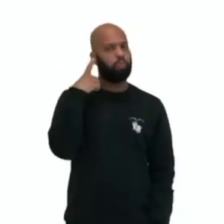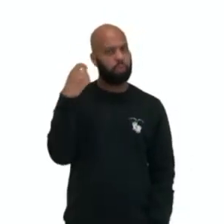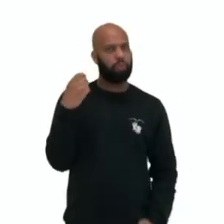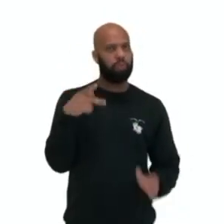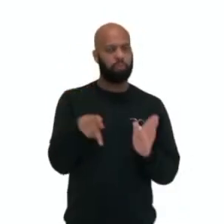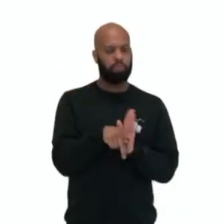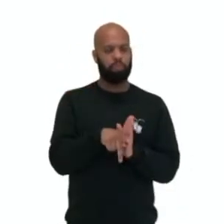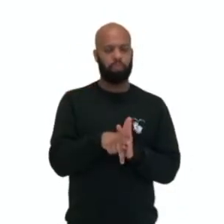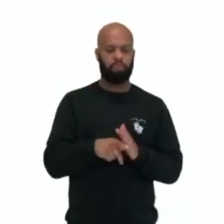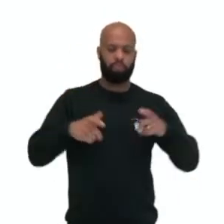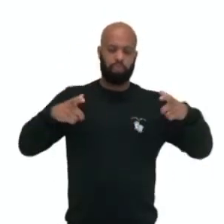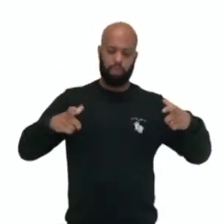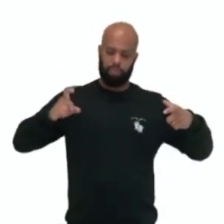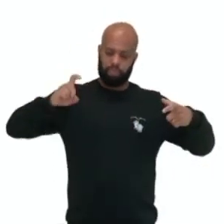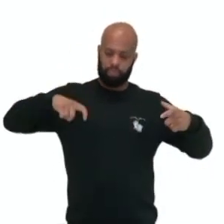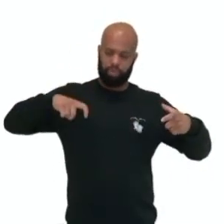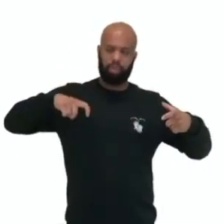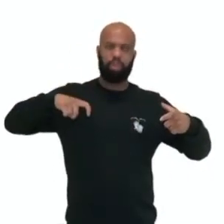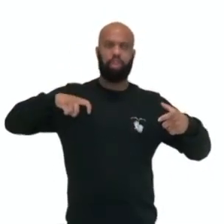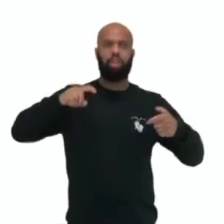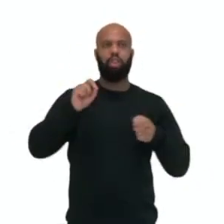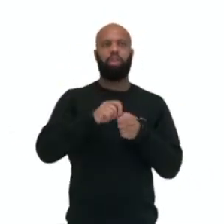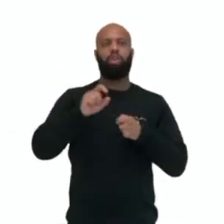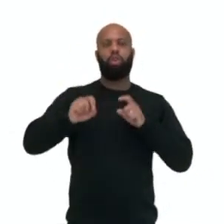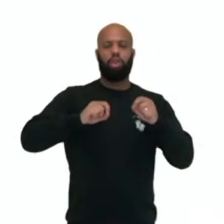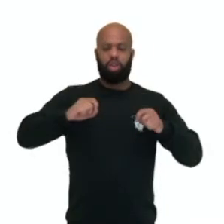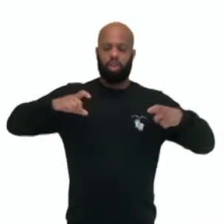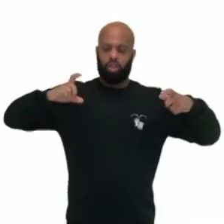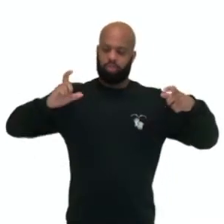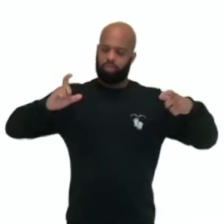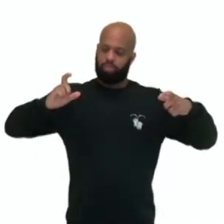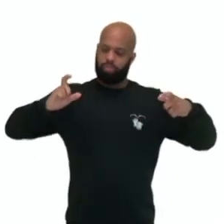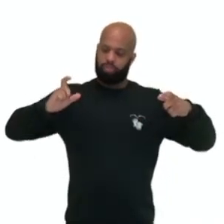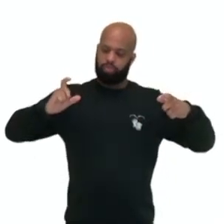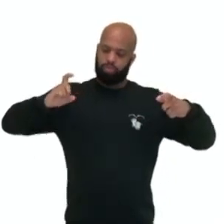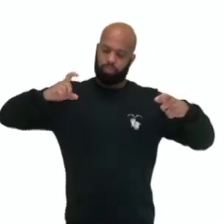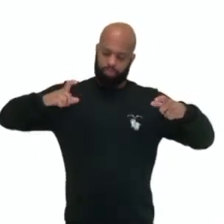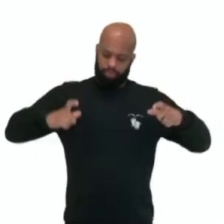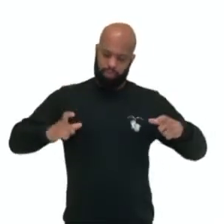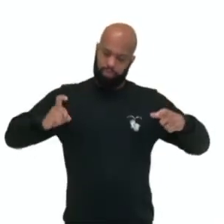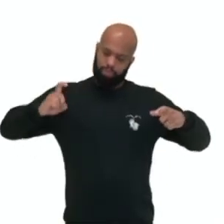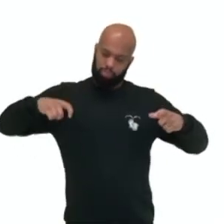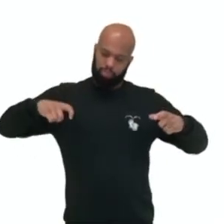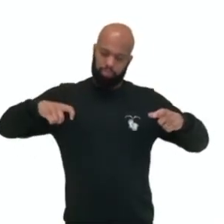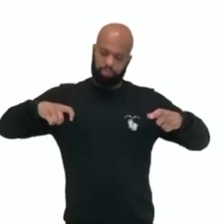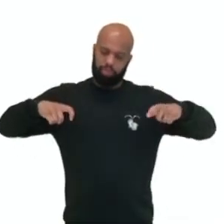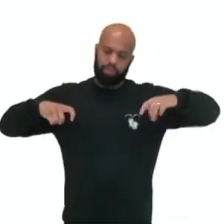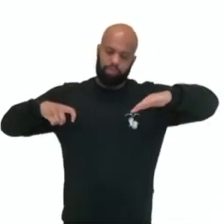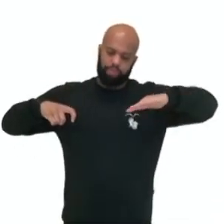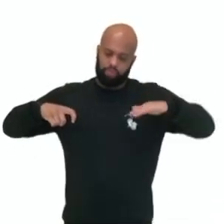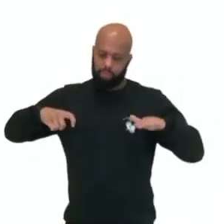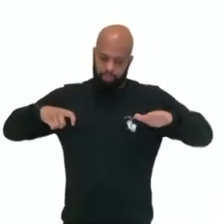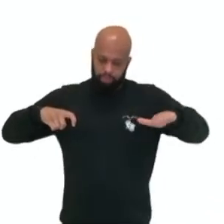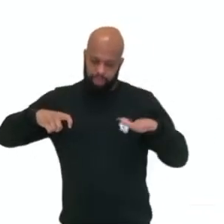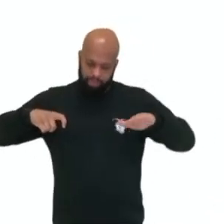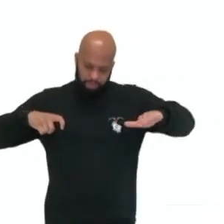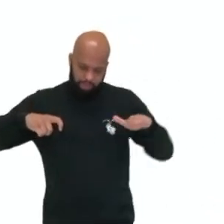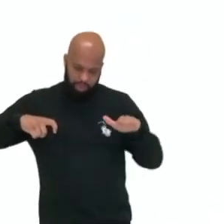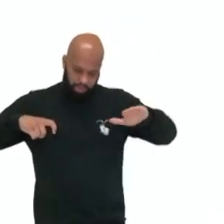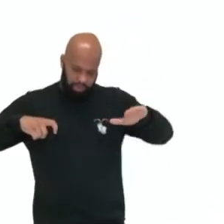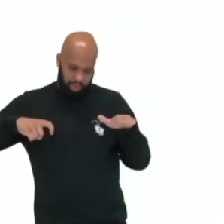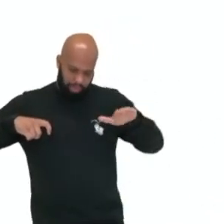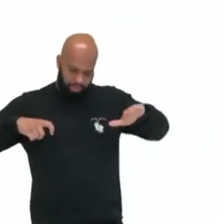vinis, criando o scratching, que é o riscar o disco, né, arranhar a agulha no disco de vinil,